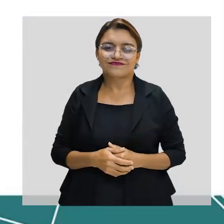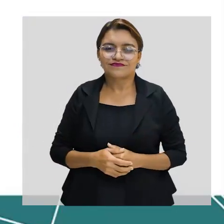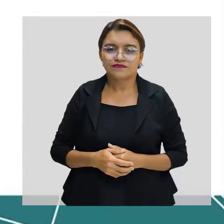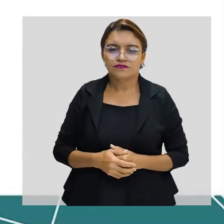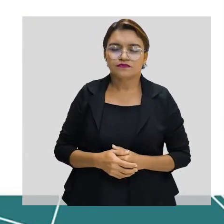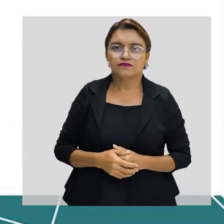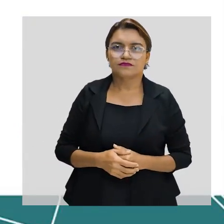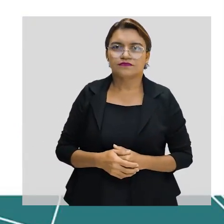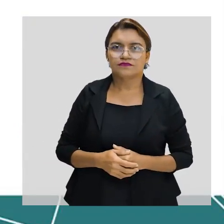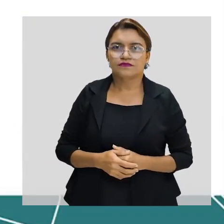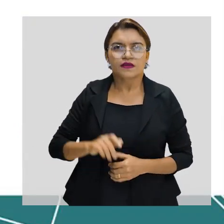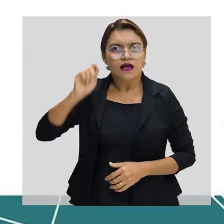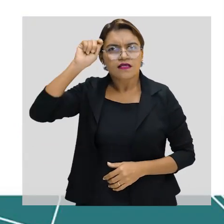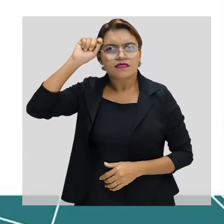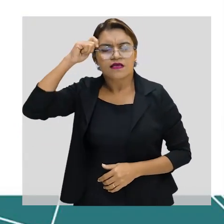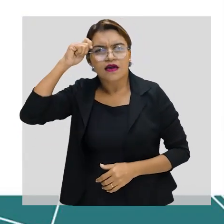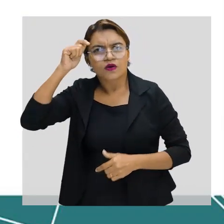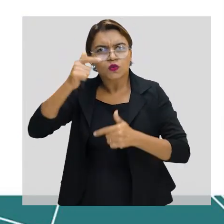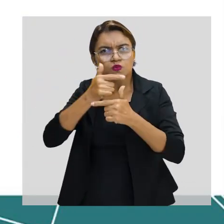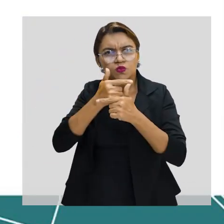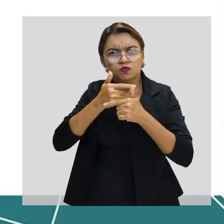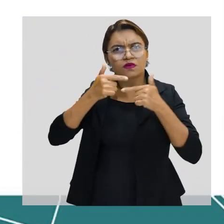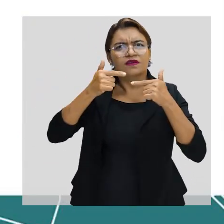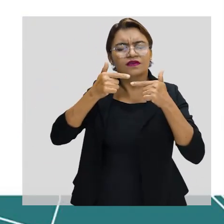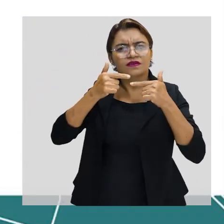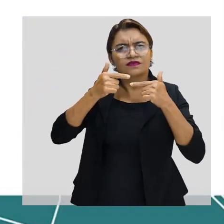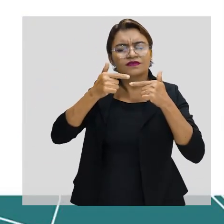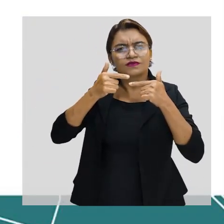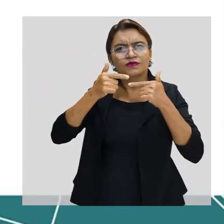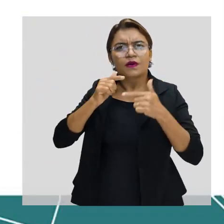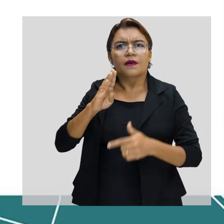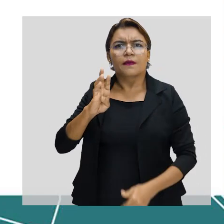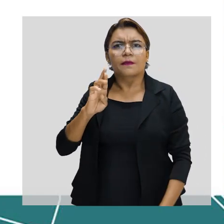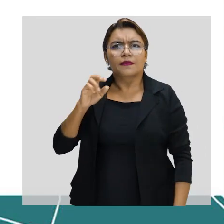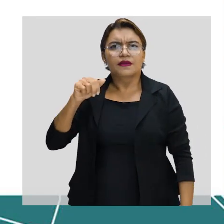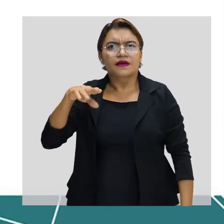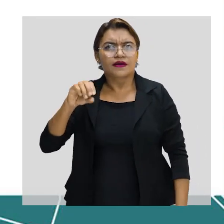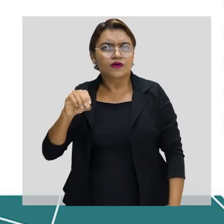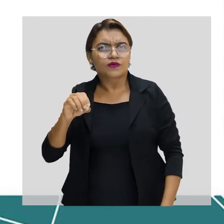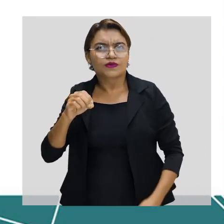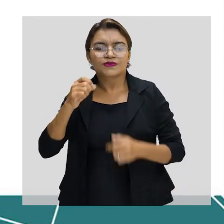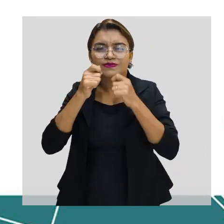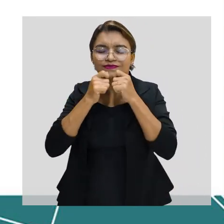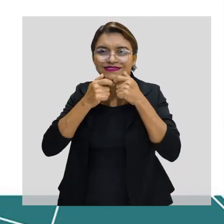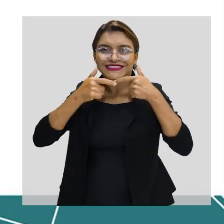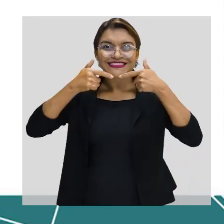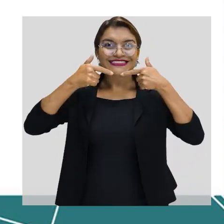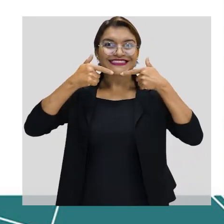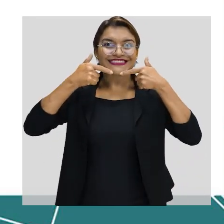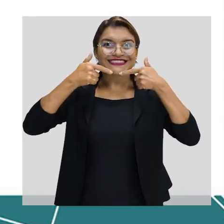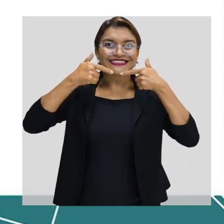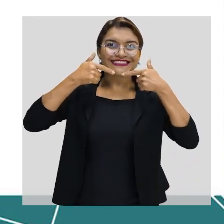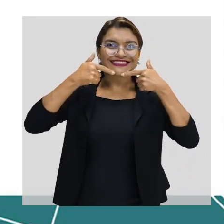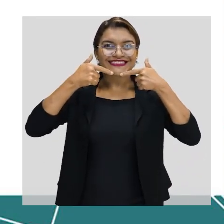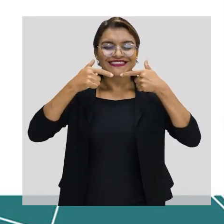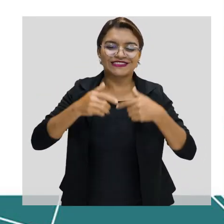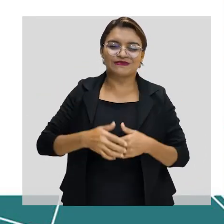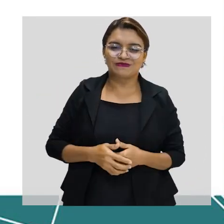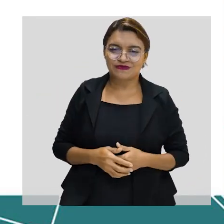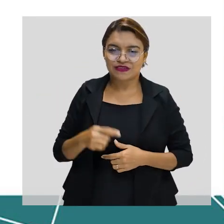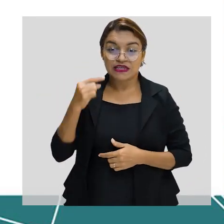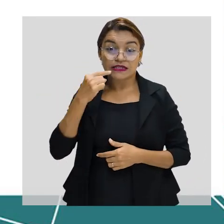Negro no meu riso branco. O que representa o riso branco? Os dentes. Então, eu sou negro no meu riso